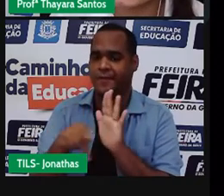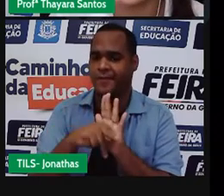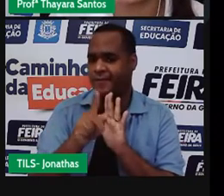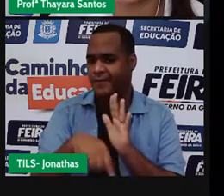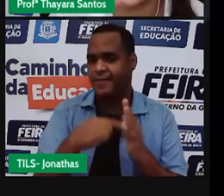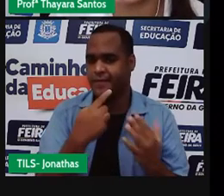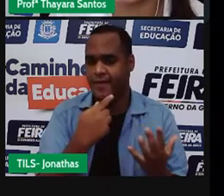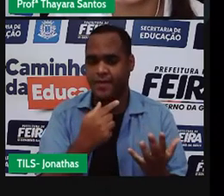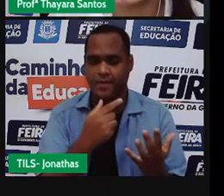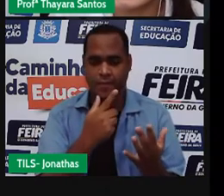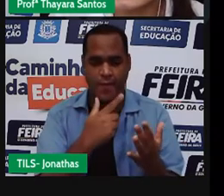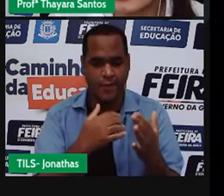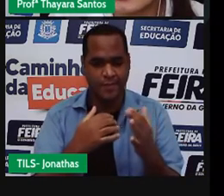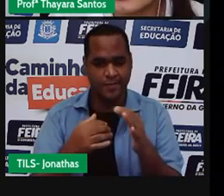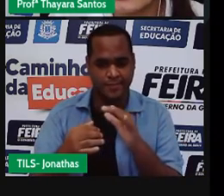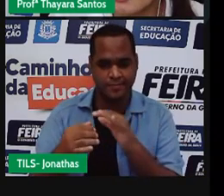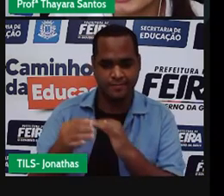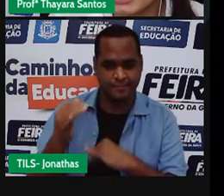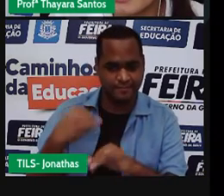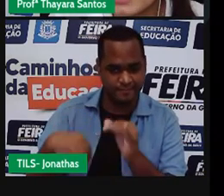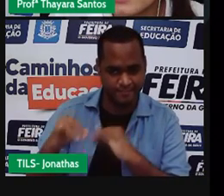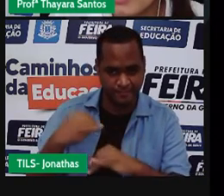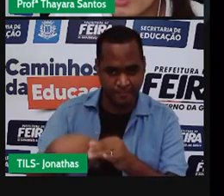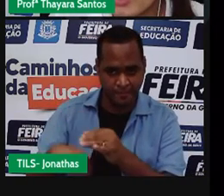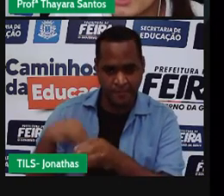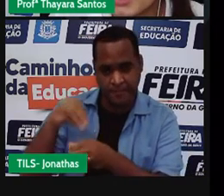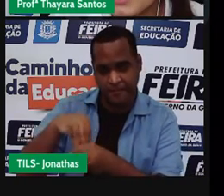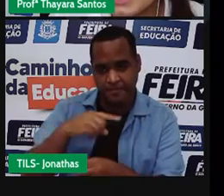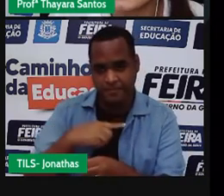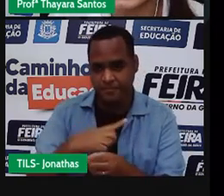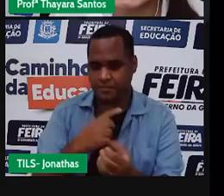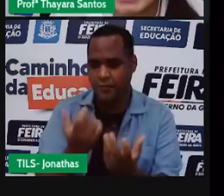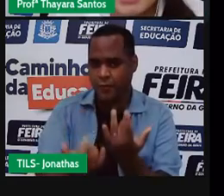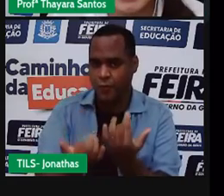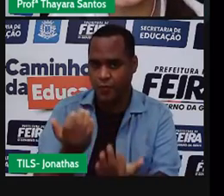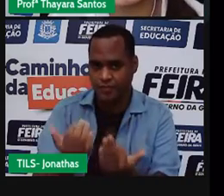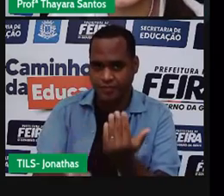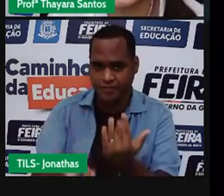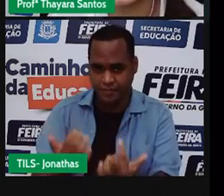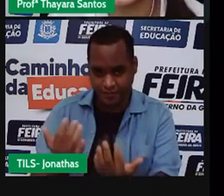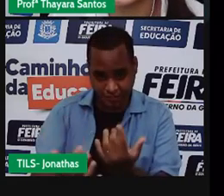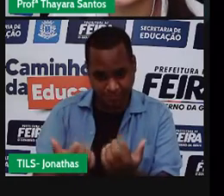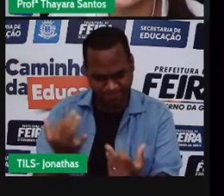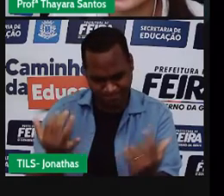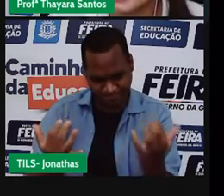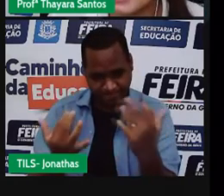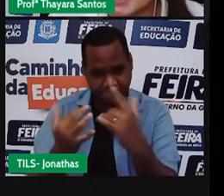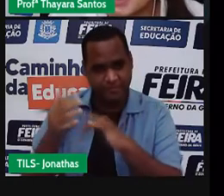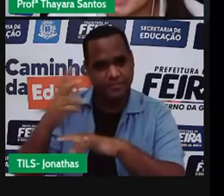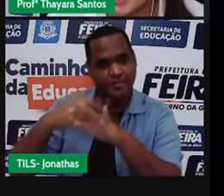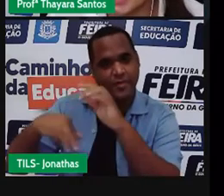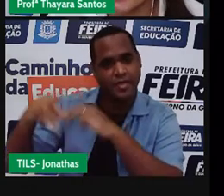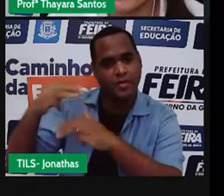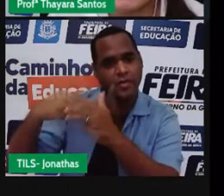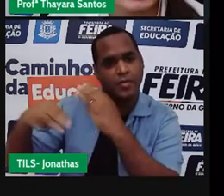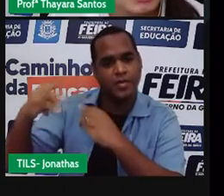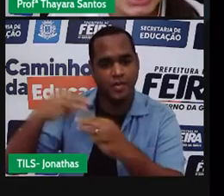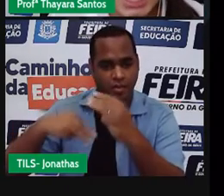indicando para gente que tá no estado gasoso vou botar mais fogo aqui para vocês verem essas moléculas e agitando